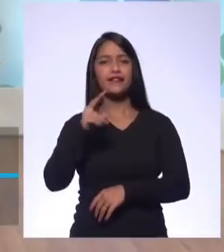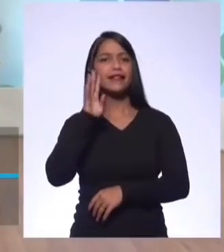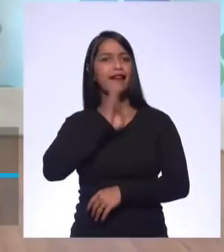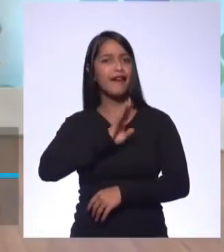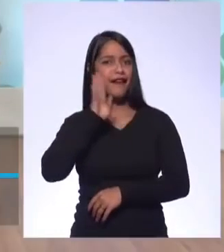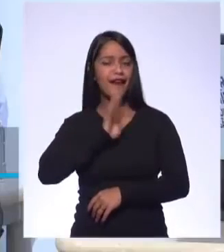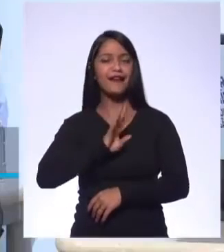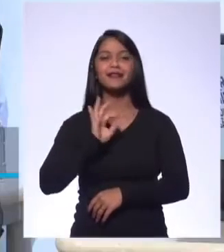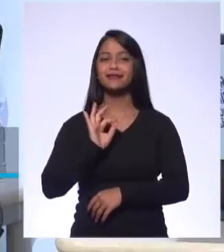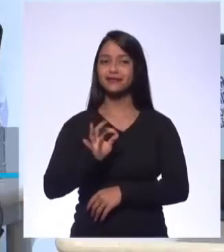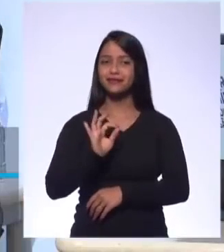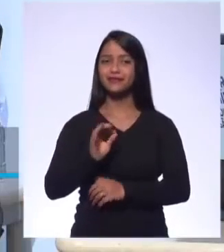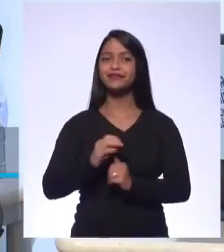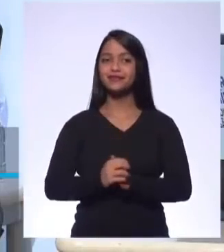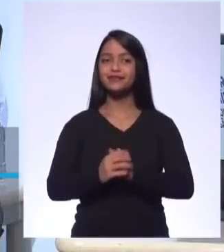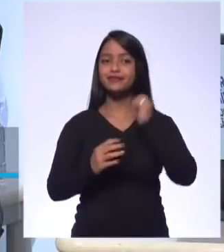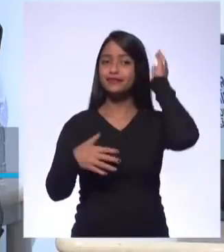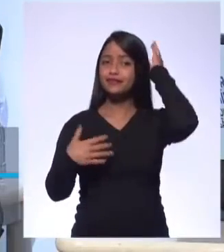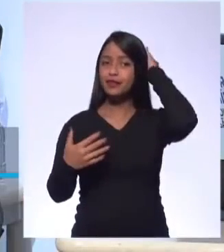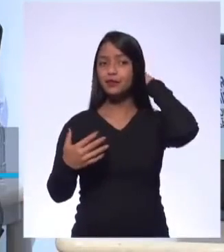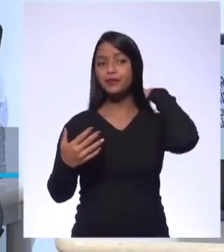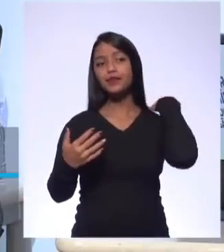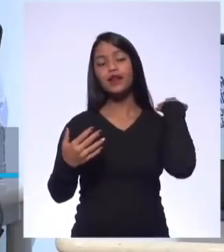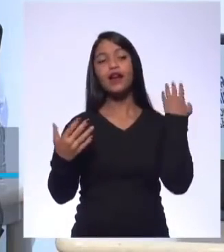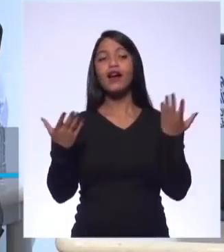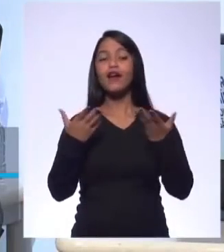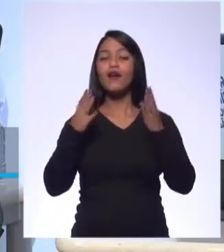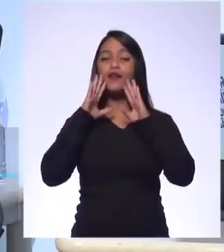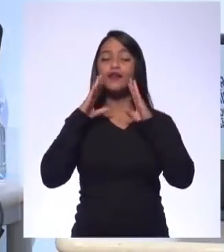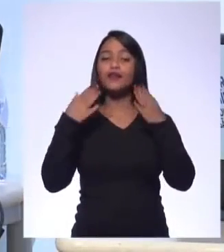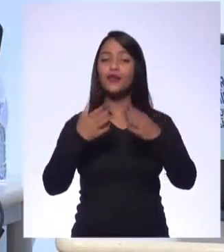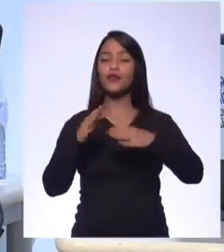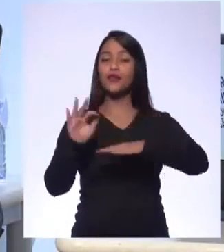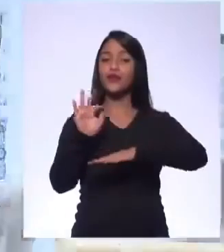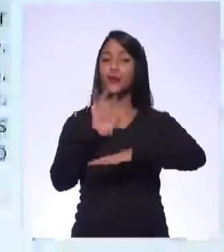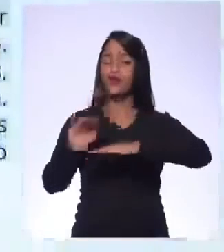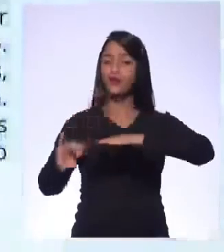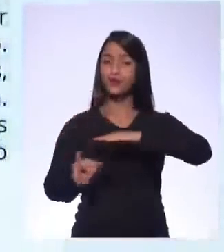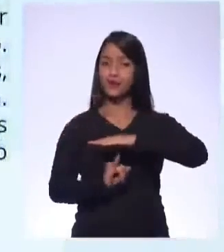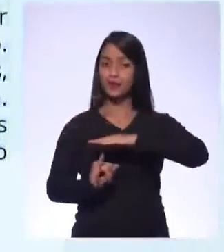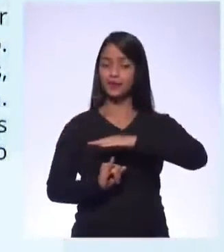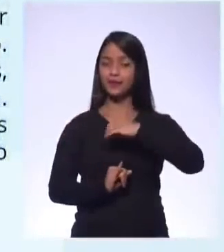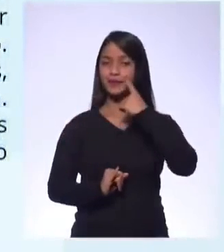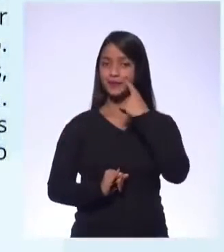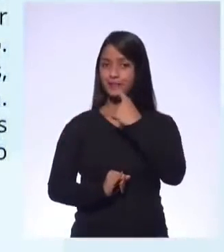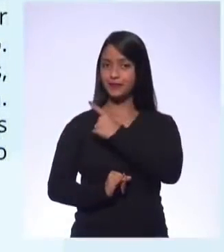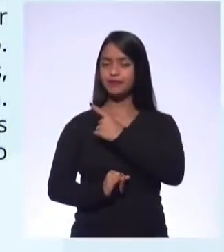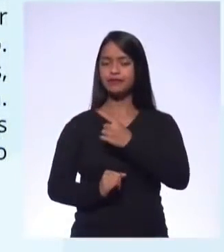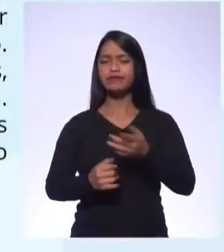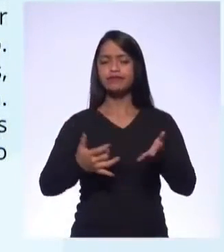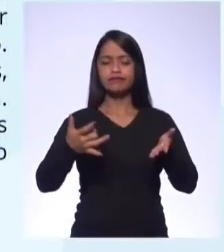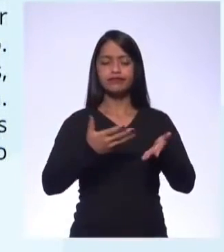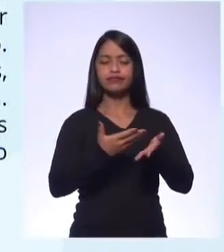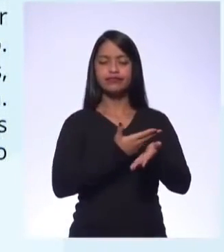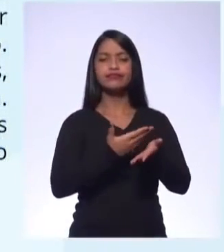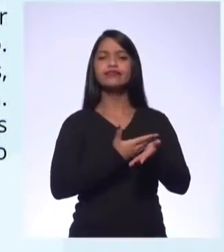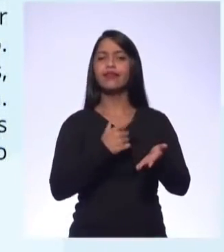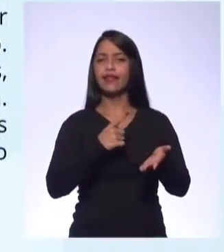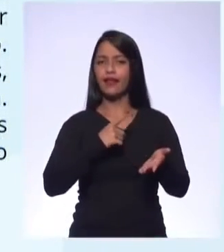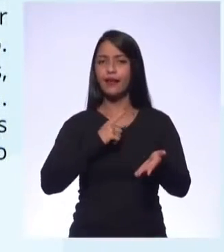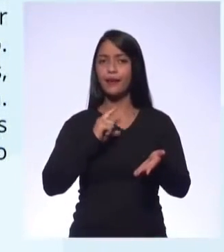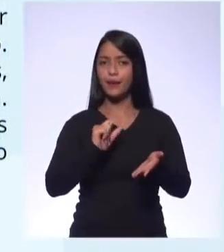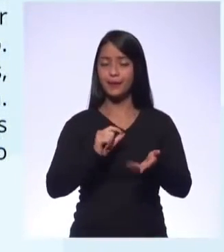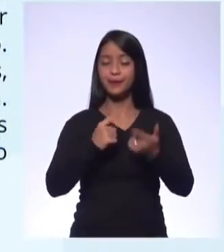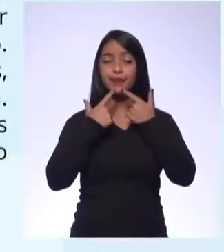Bem legal. Então, vamos agora focar aí na linguagem formal e informal. Coloca aí na tela. Então, tem lá na apostila de vocês, tá, gente? A